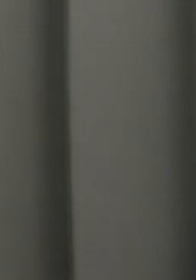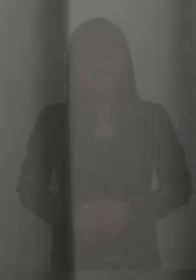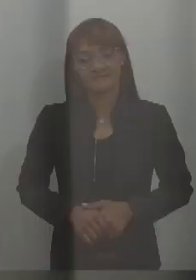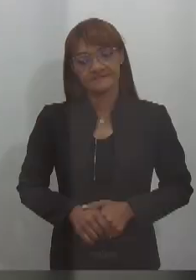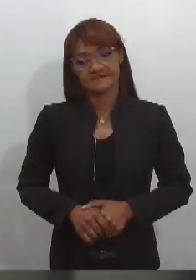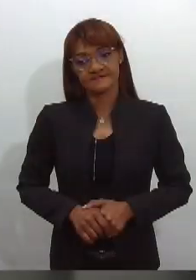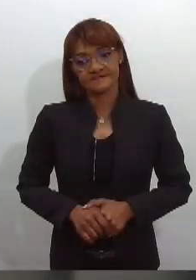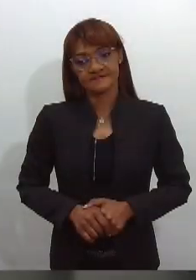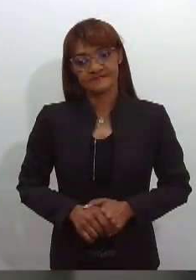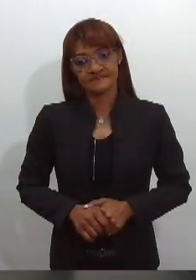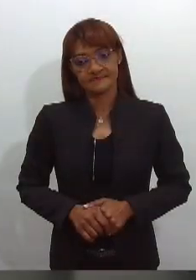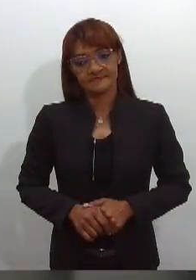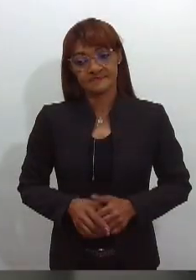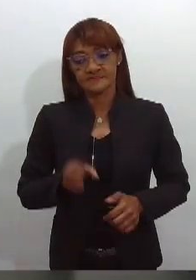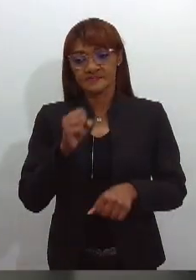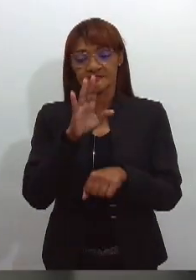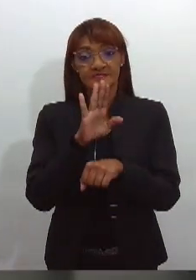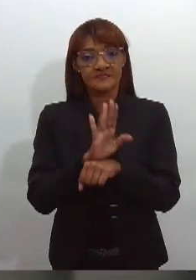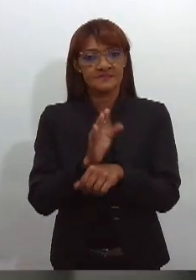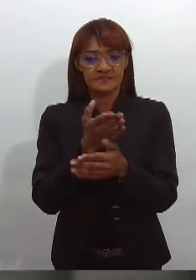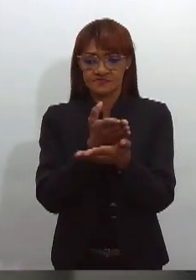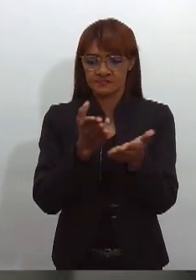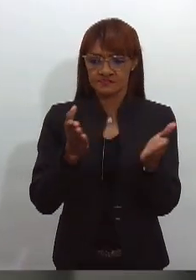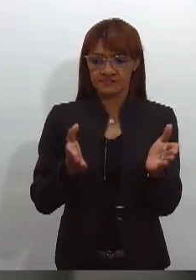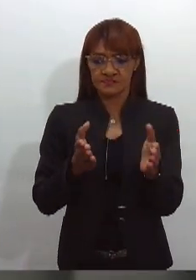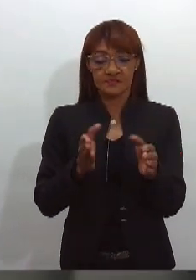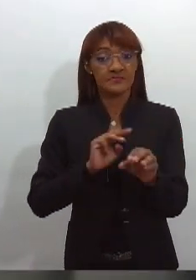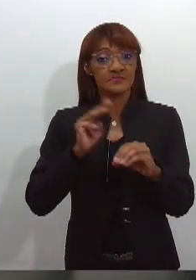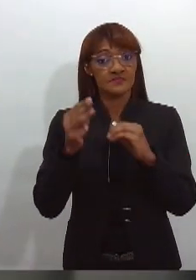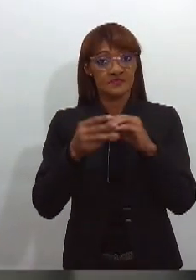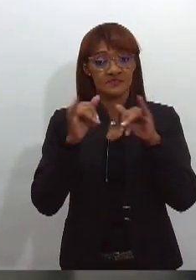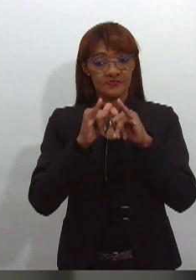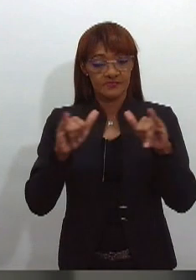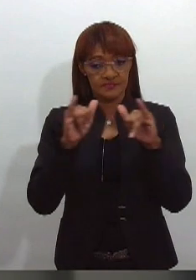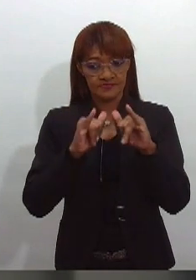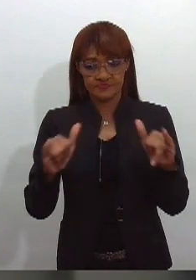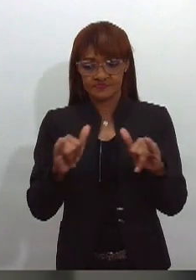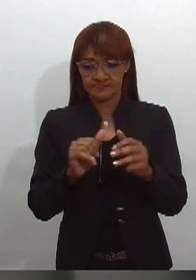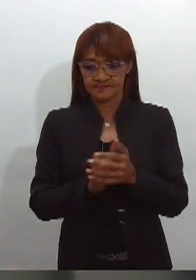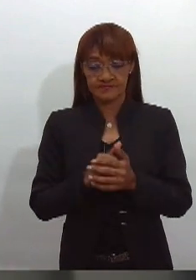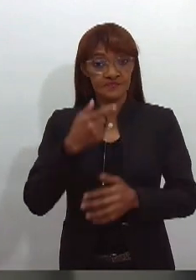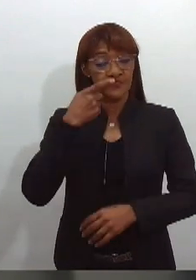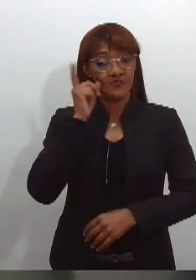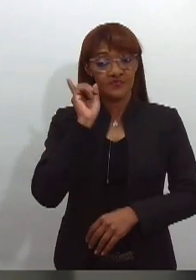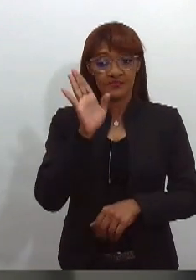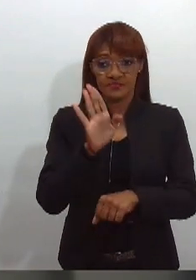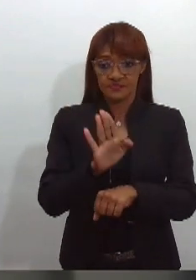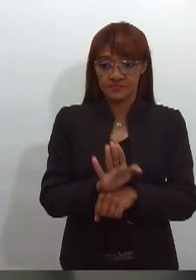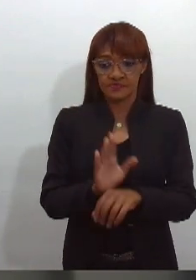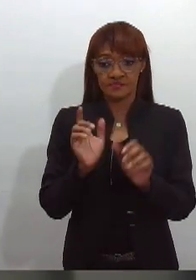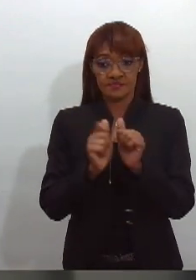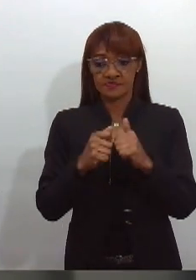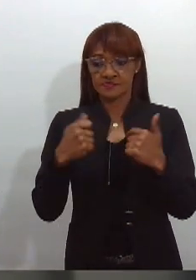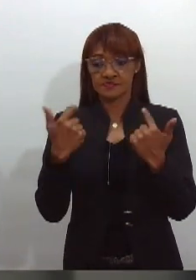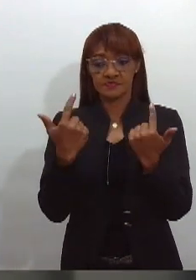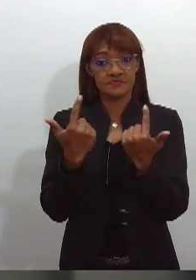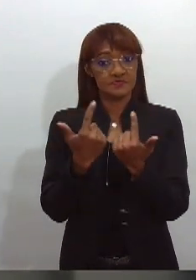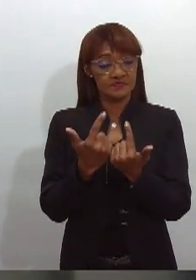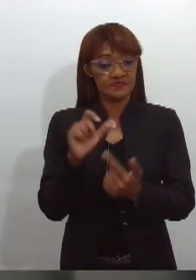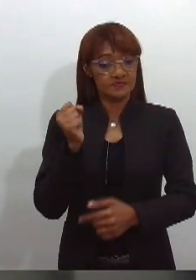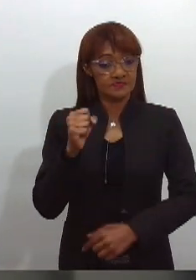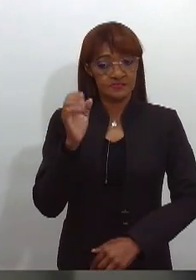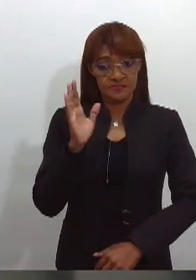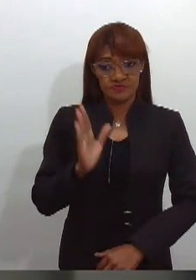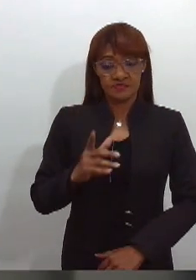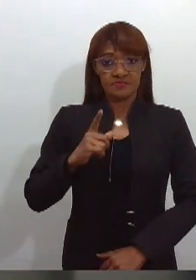Olá, muito boa tarde para você. O Informativo TV Alés está no ar. Ontem à tarde, a Assembleia Legislativa de Sergipe homenageou a